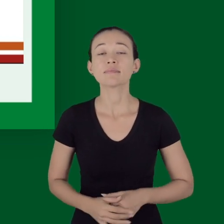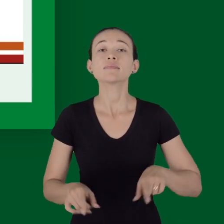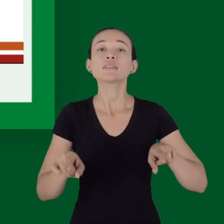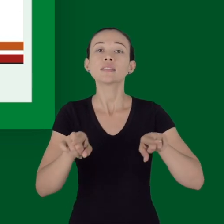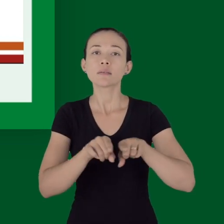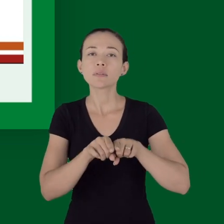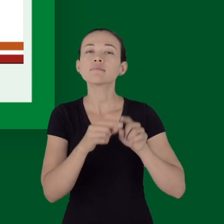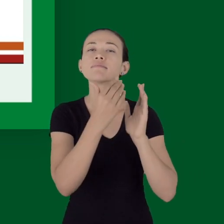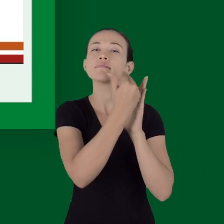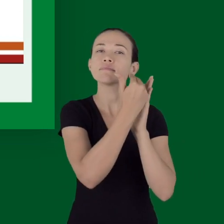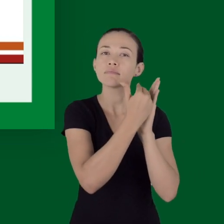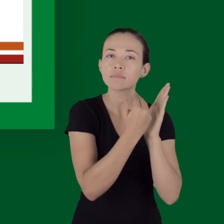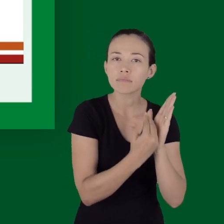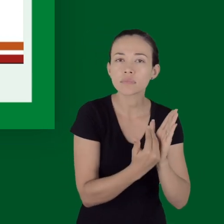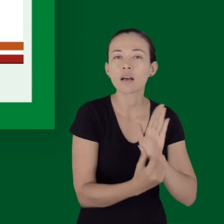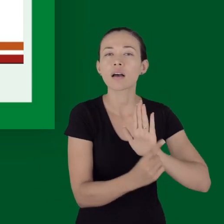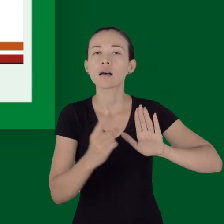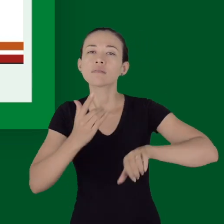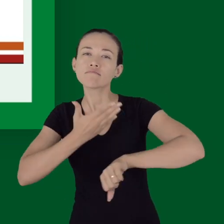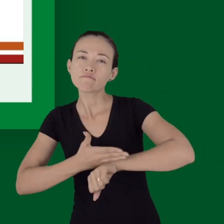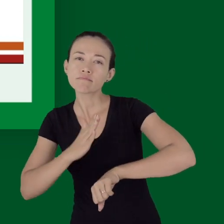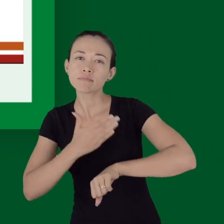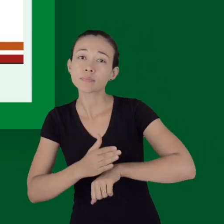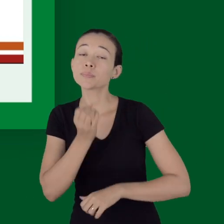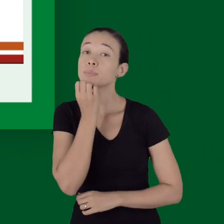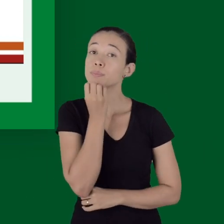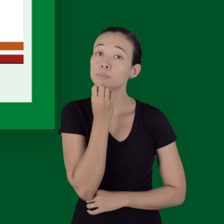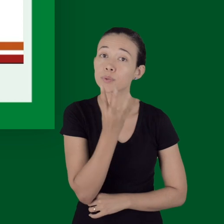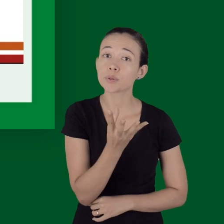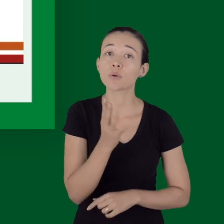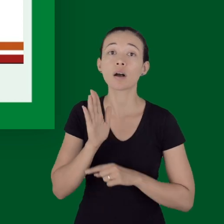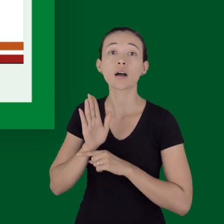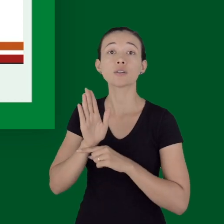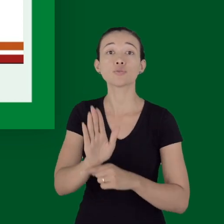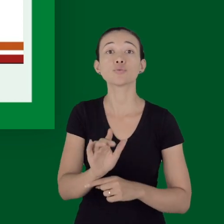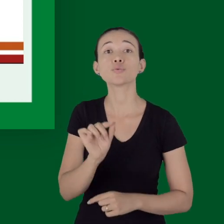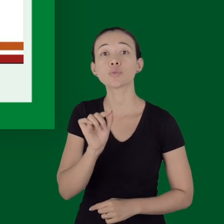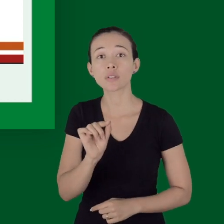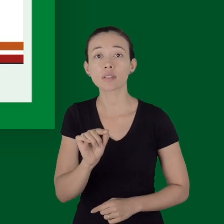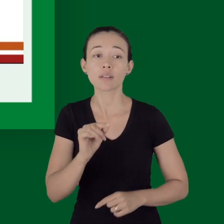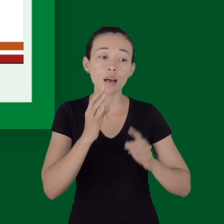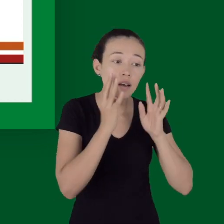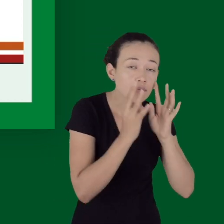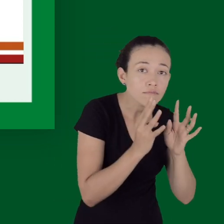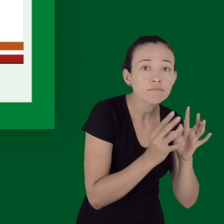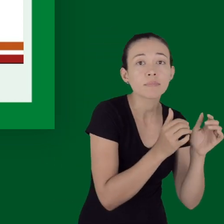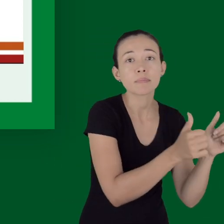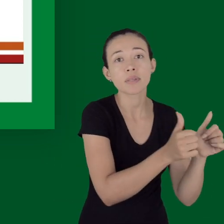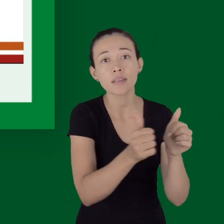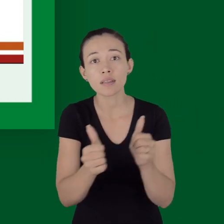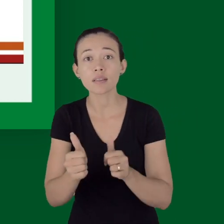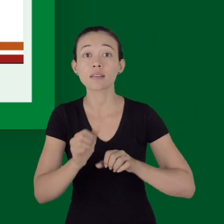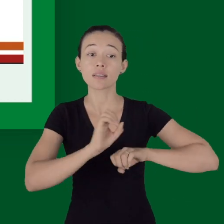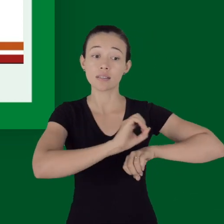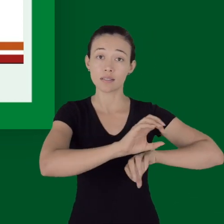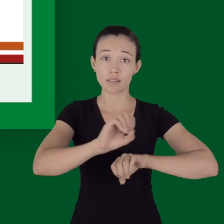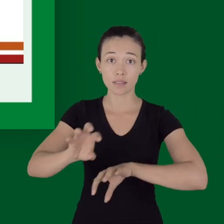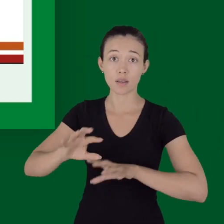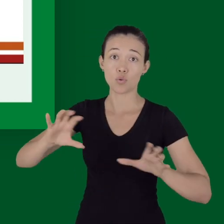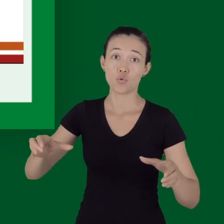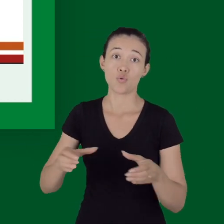paciente e o tratamento. E o uso de protocolos, capacitação, são essenciais para melhorar o atendimento pré-hospitalar